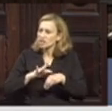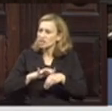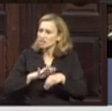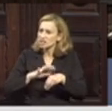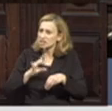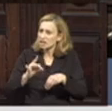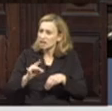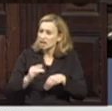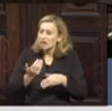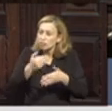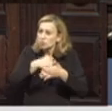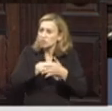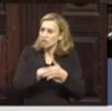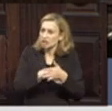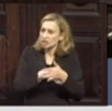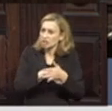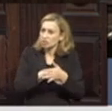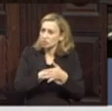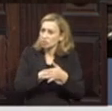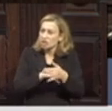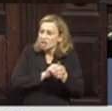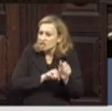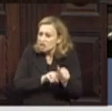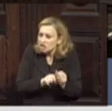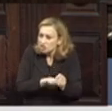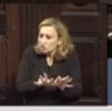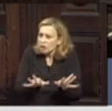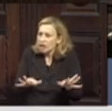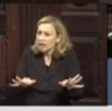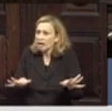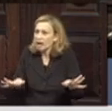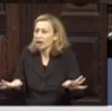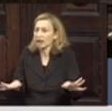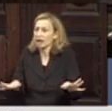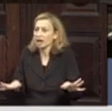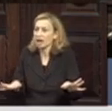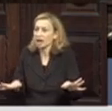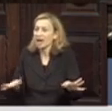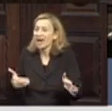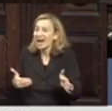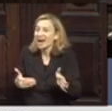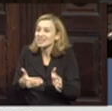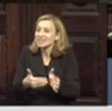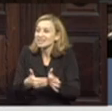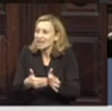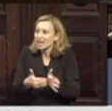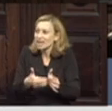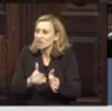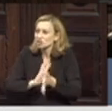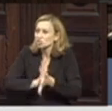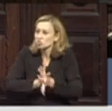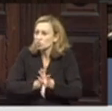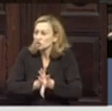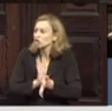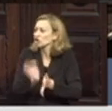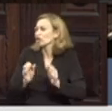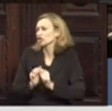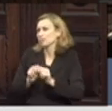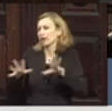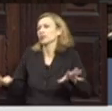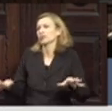que uma pessoa infectada começa a vir para a cidade para se tratar, a